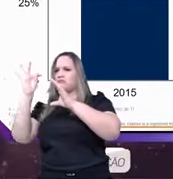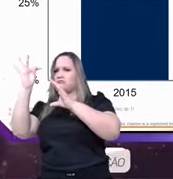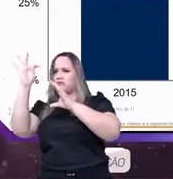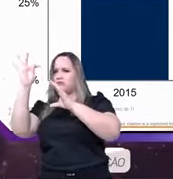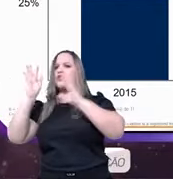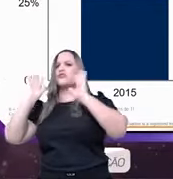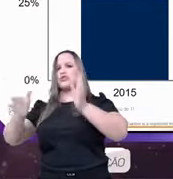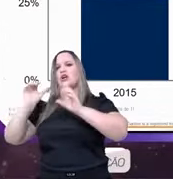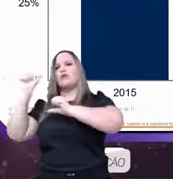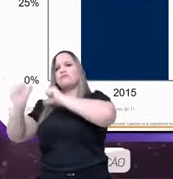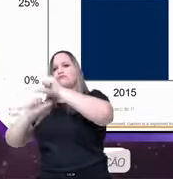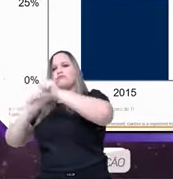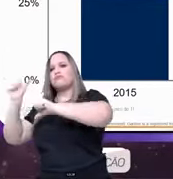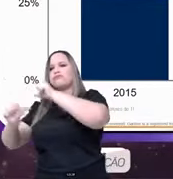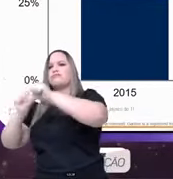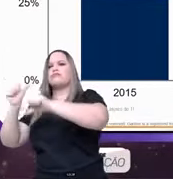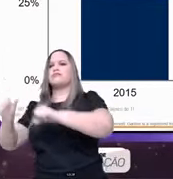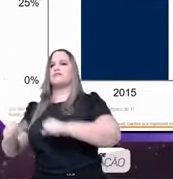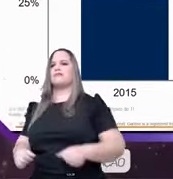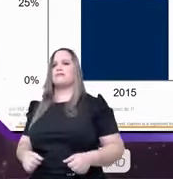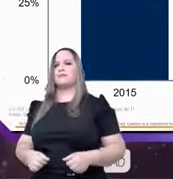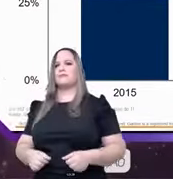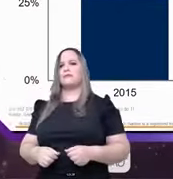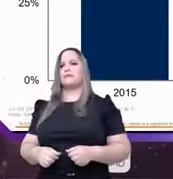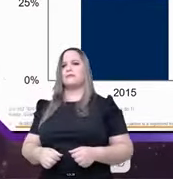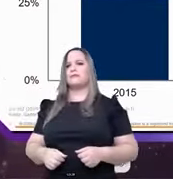33, 2016, 46,